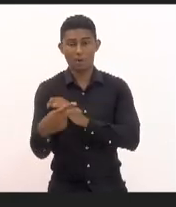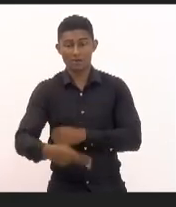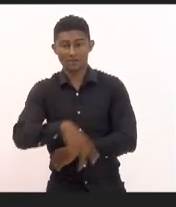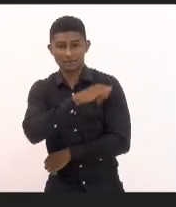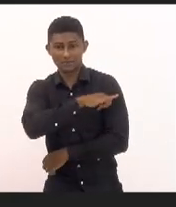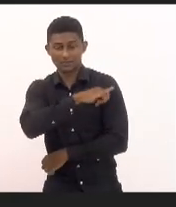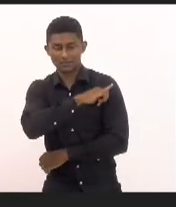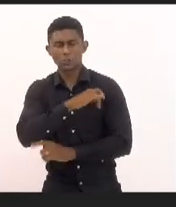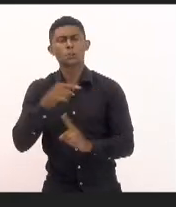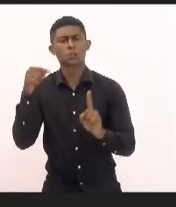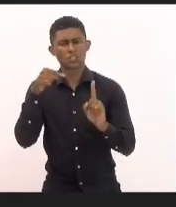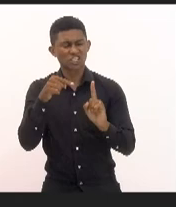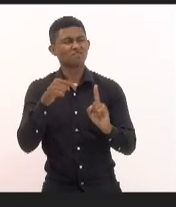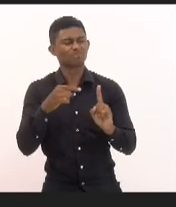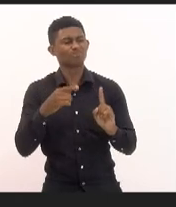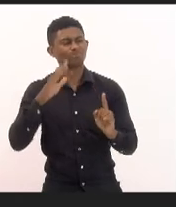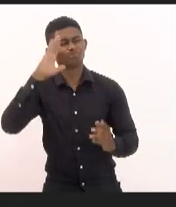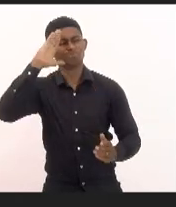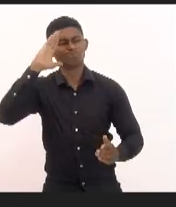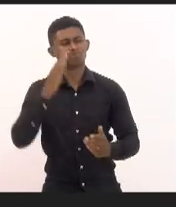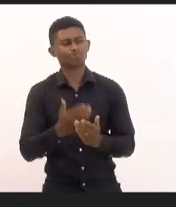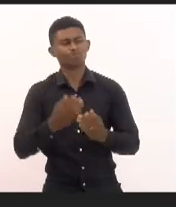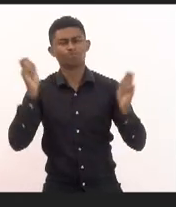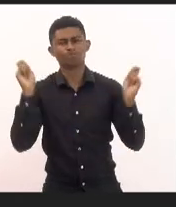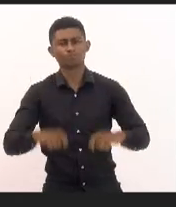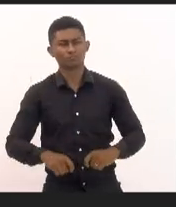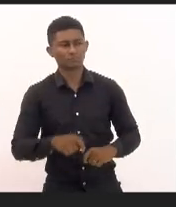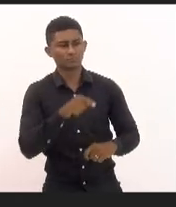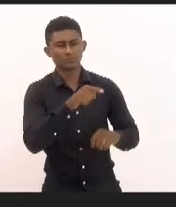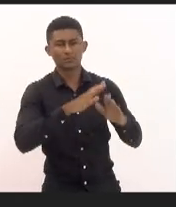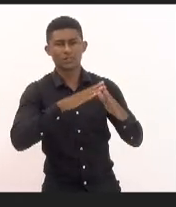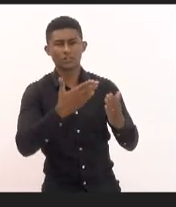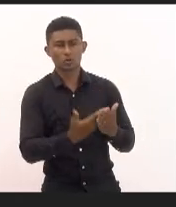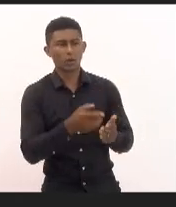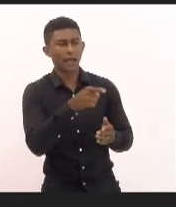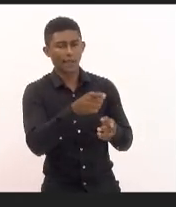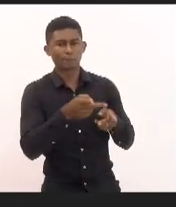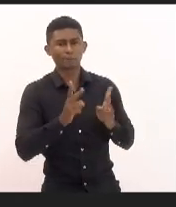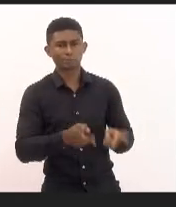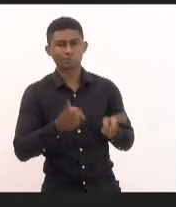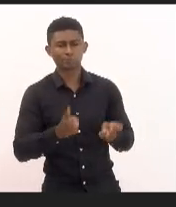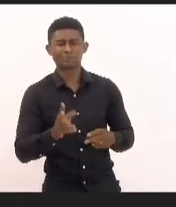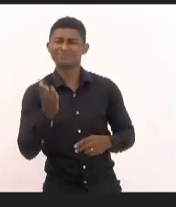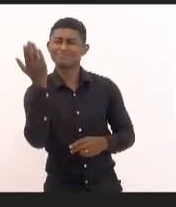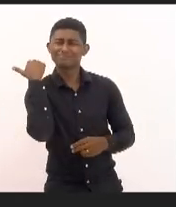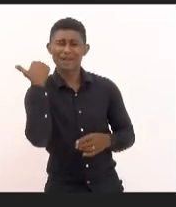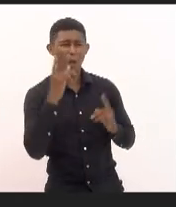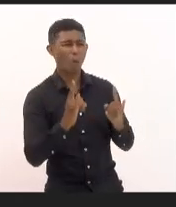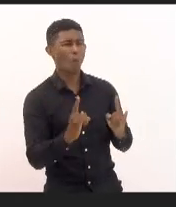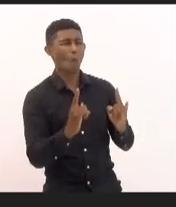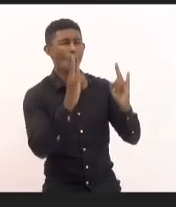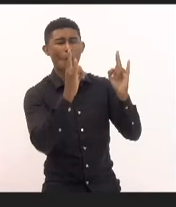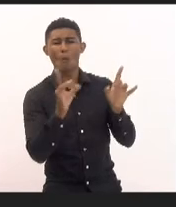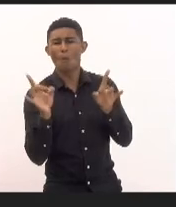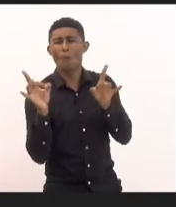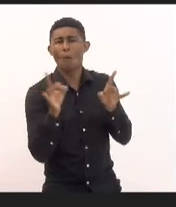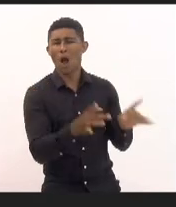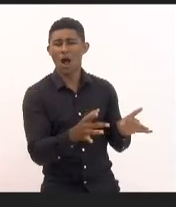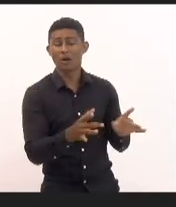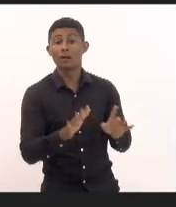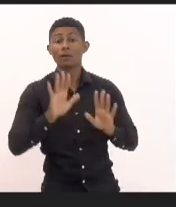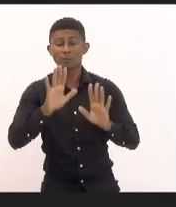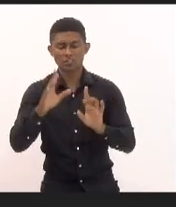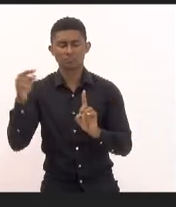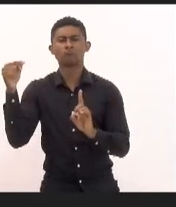que era possível o funcionamento dessa escola, né, que era um prédio abandonado, e ele lançou isso como